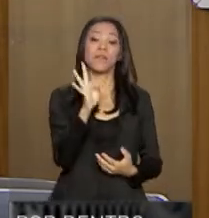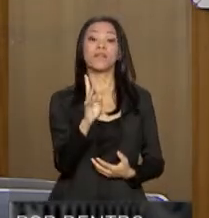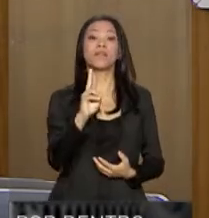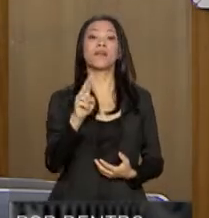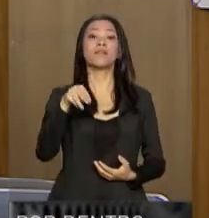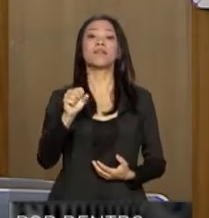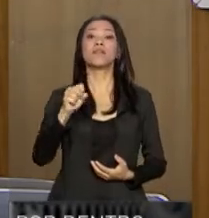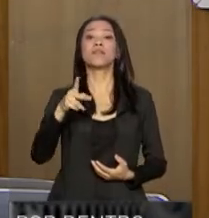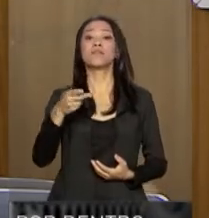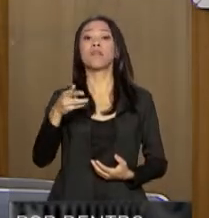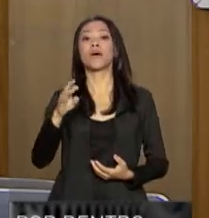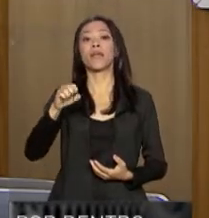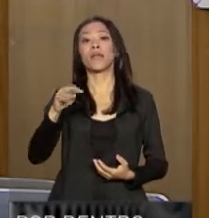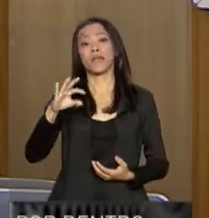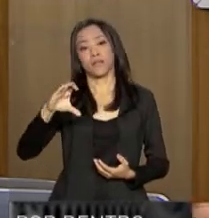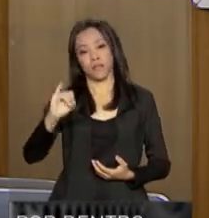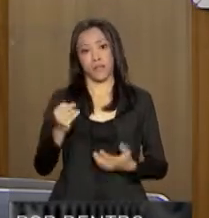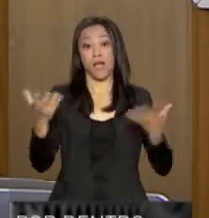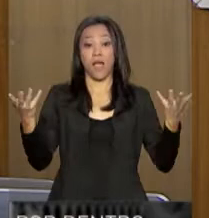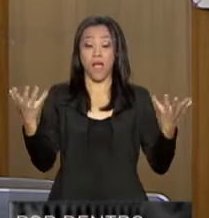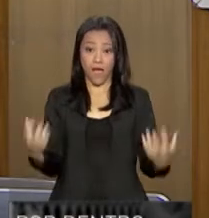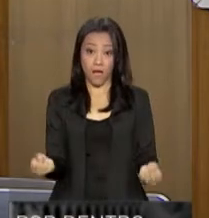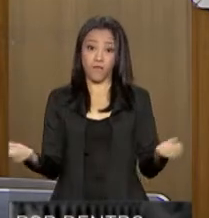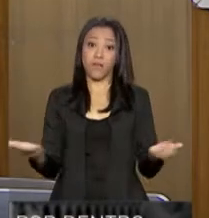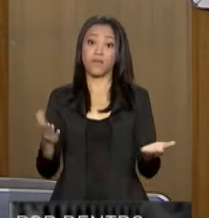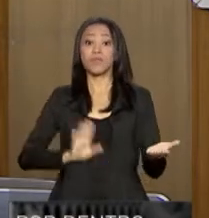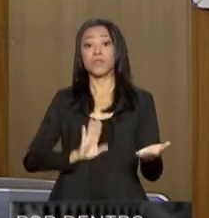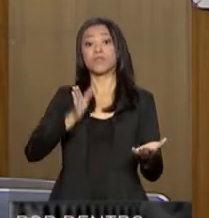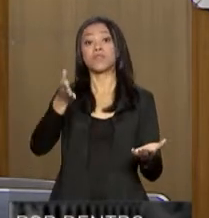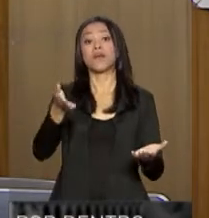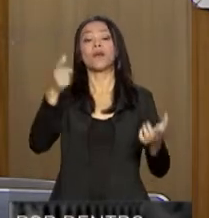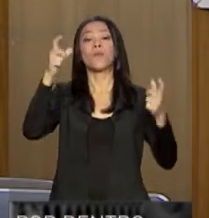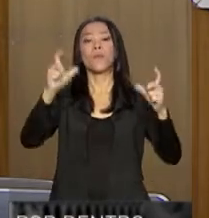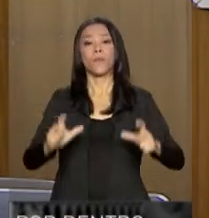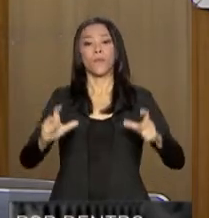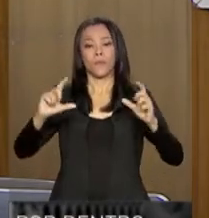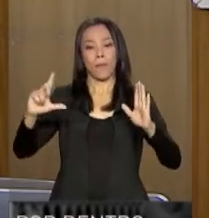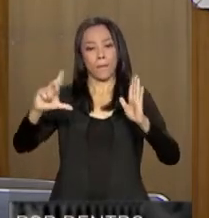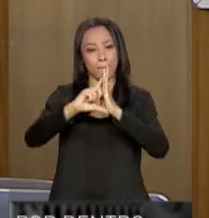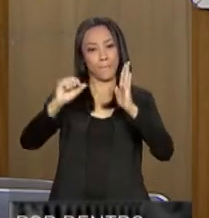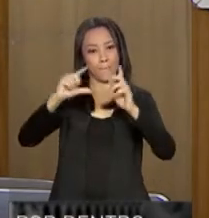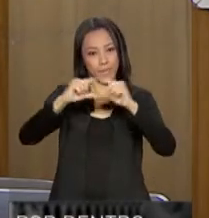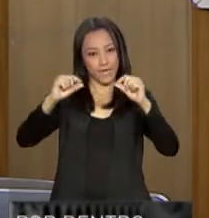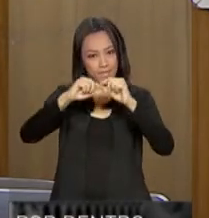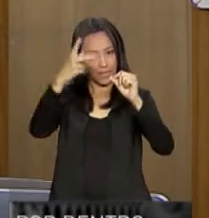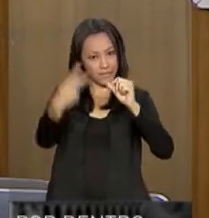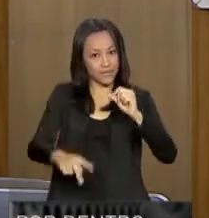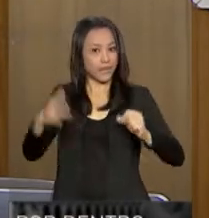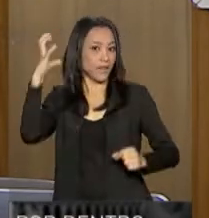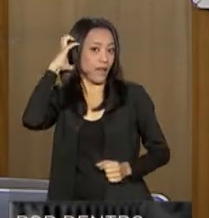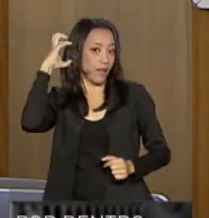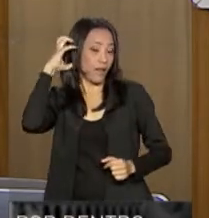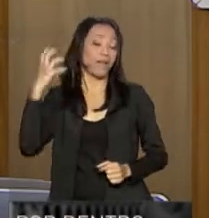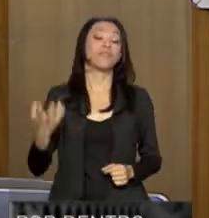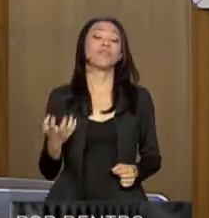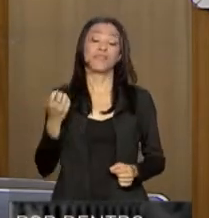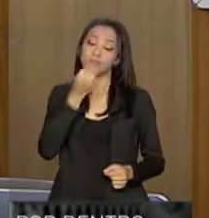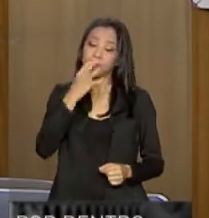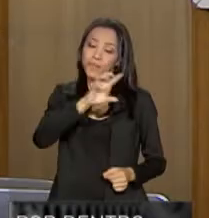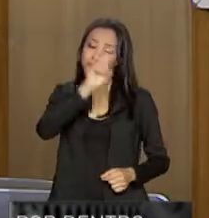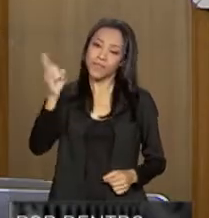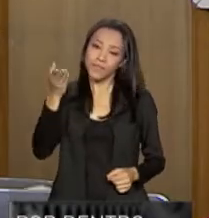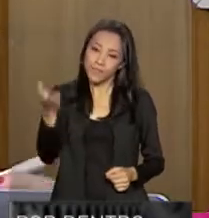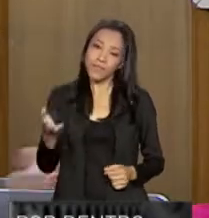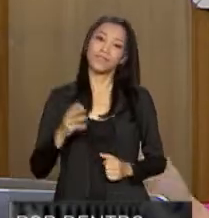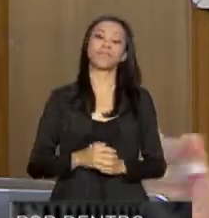giro pelo brasil a nossa primeira participação na linha com agente walter lima da rádio nacional de brasília lá walter bom dia pra você foi bom eu